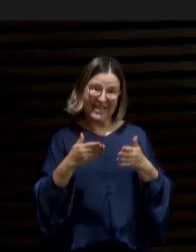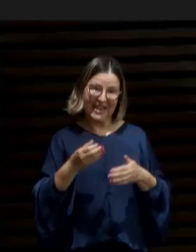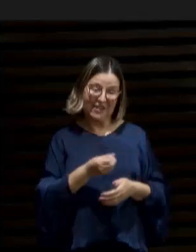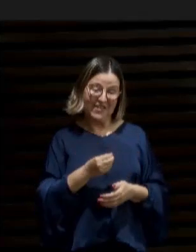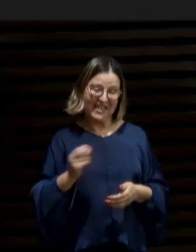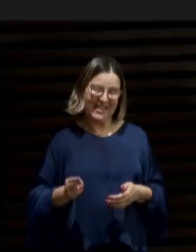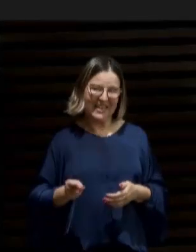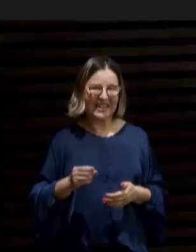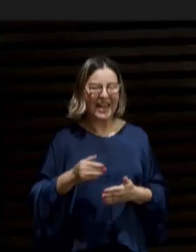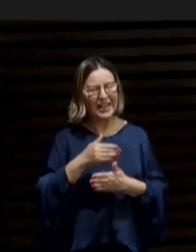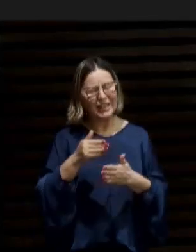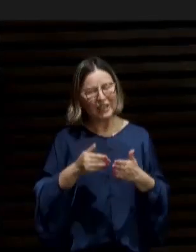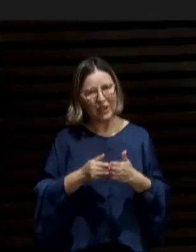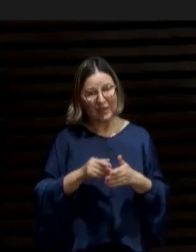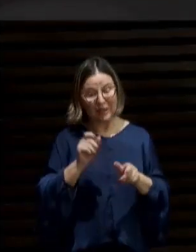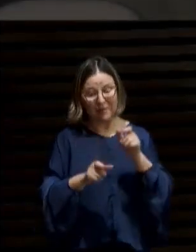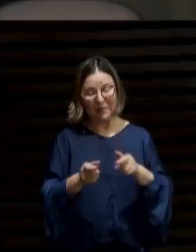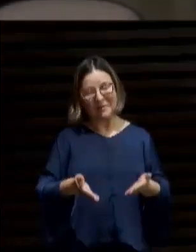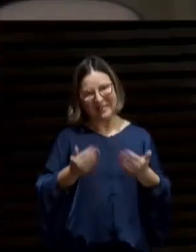a todos os que lhe deste.